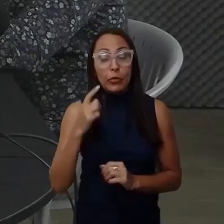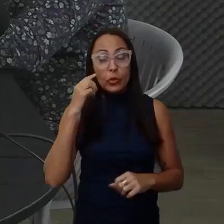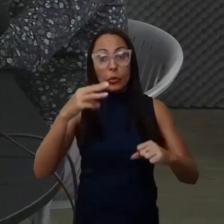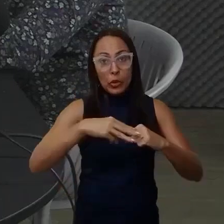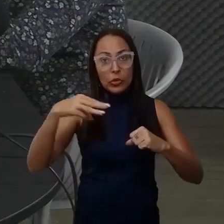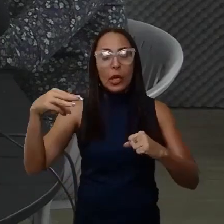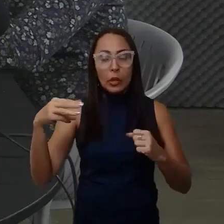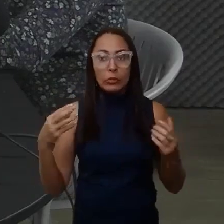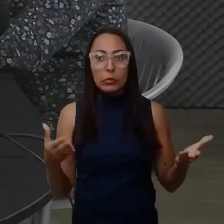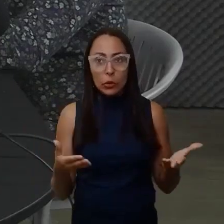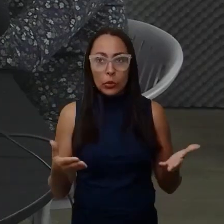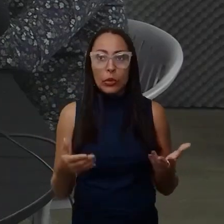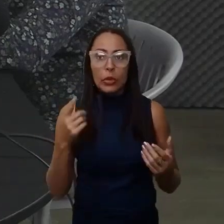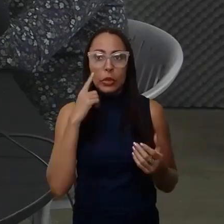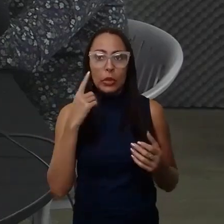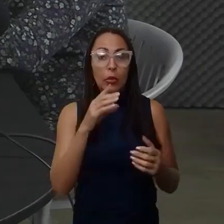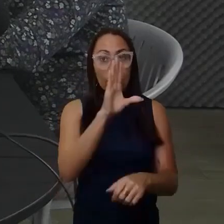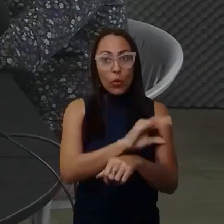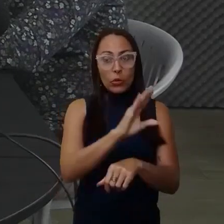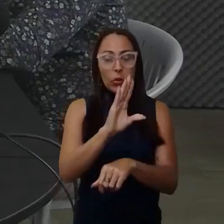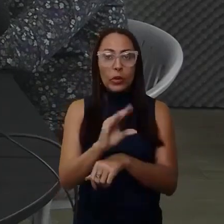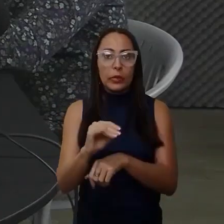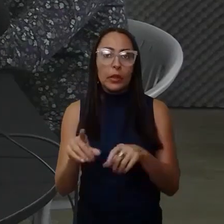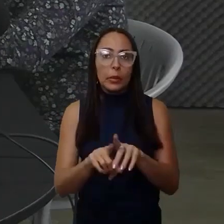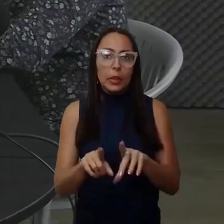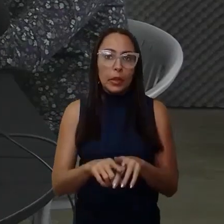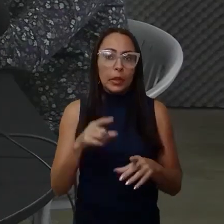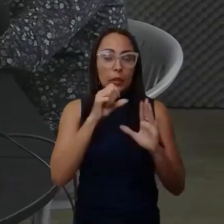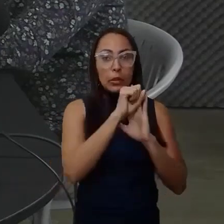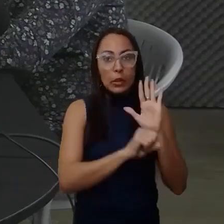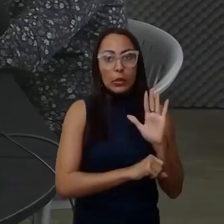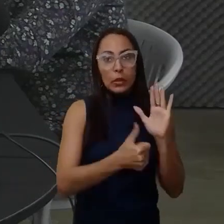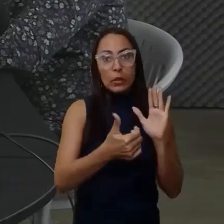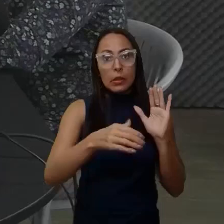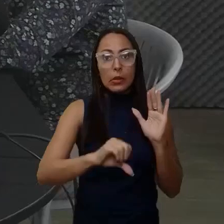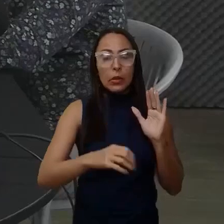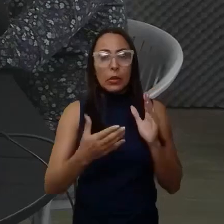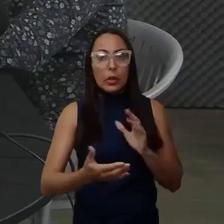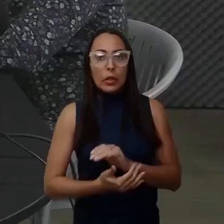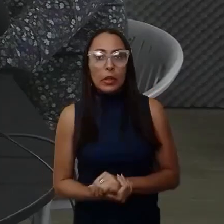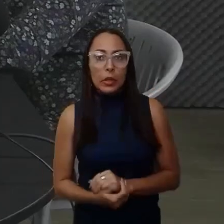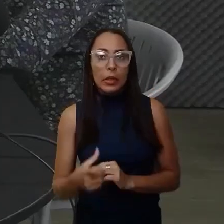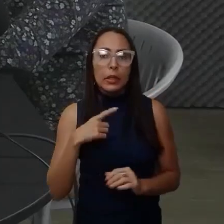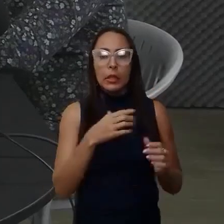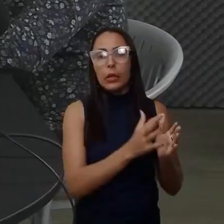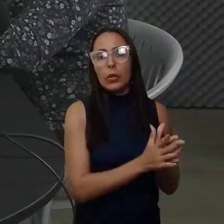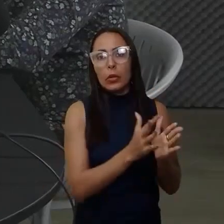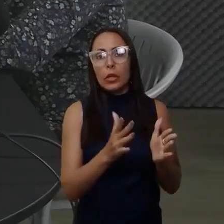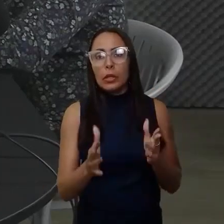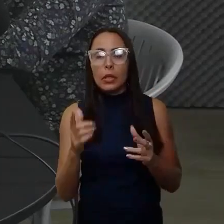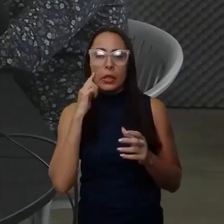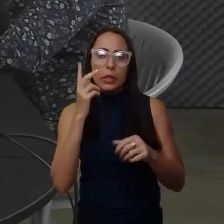né, sobre um fotógrafo alemão que viveu no Brasil no século XIX. E aí ele tinha uma série de